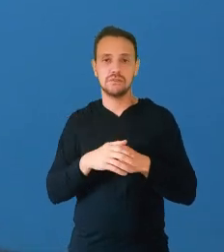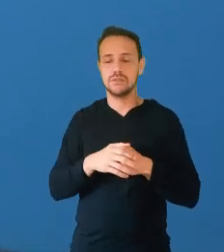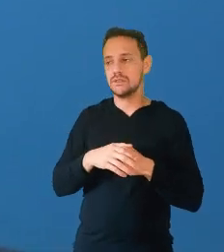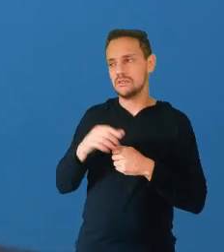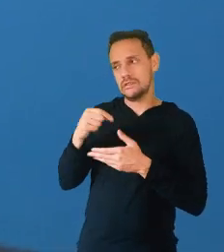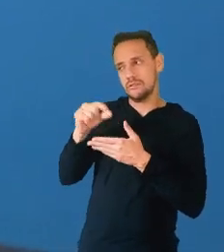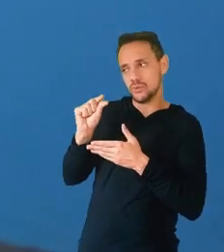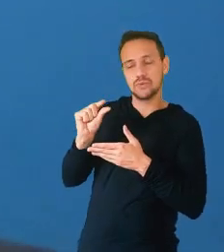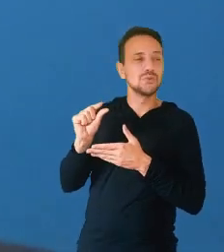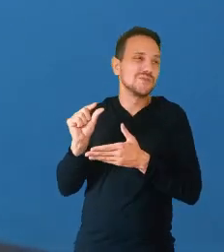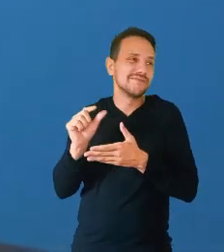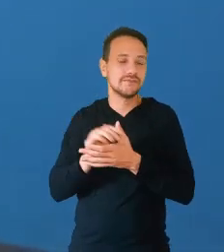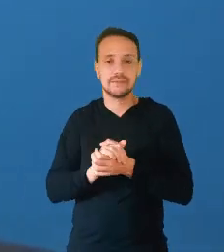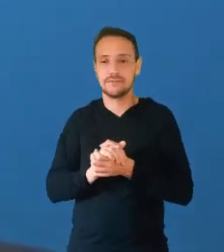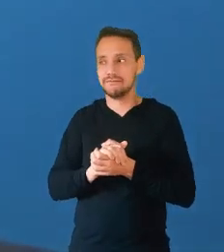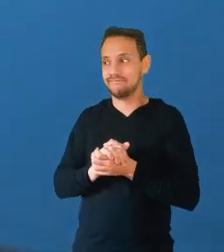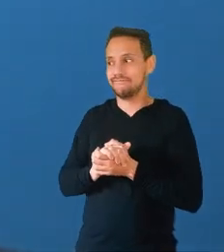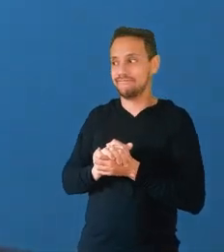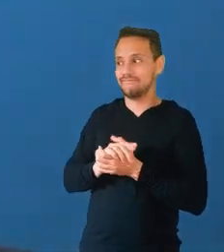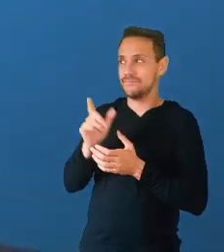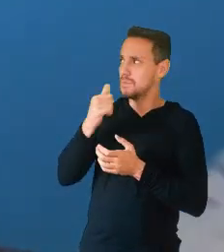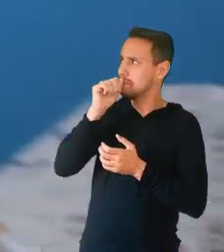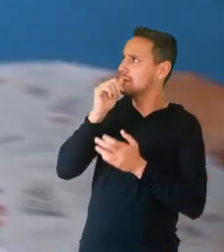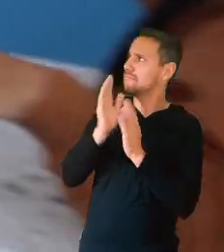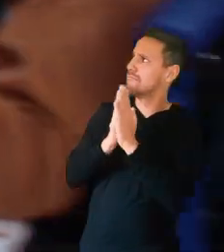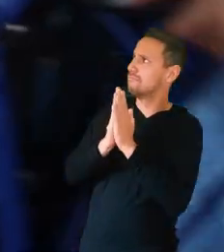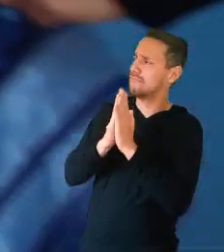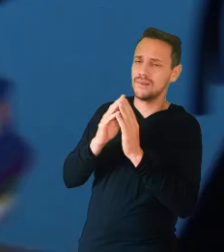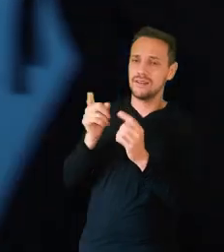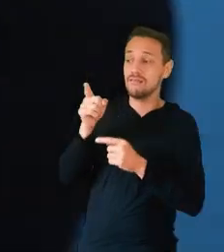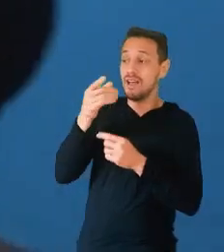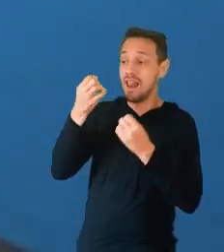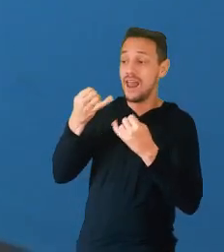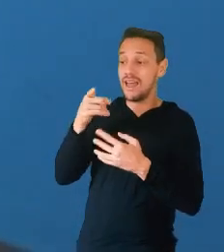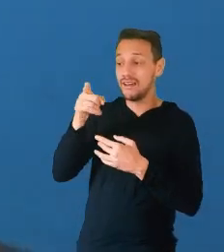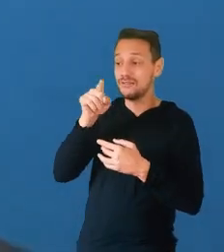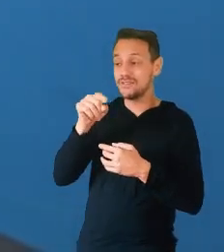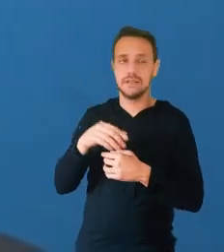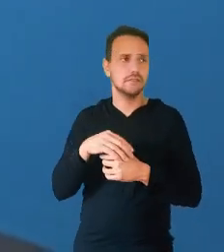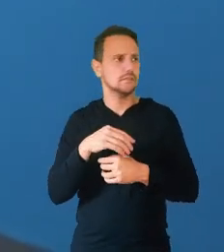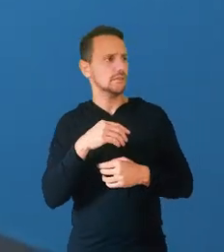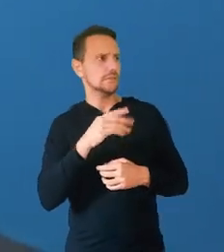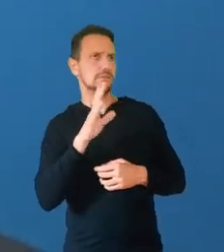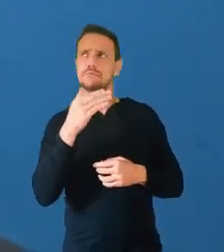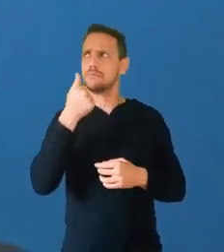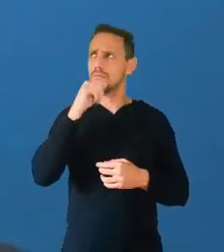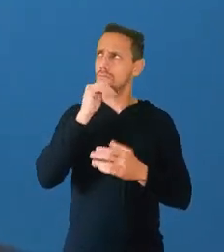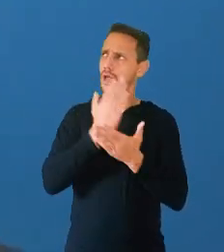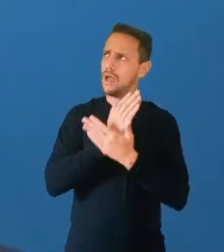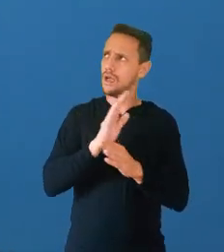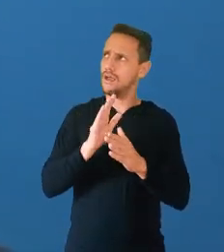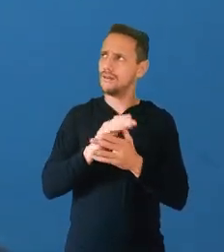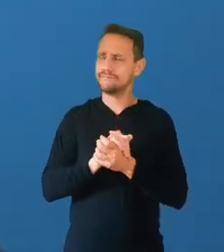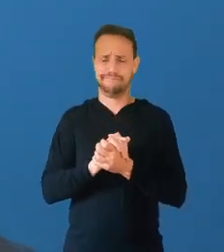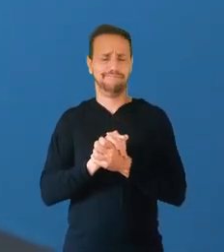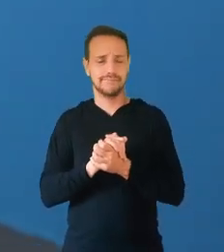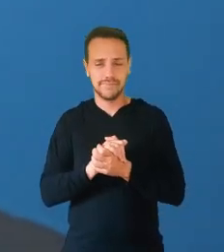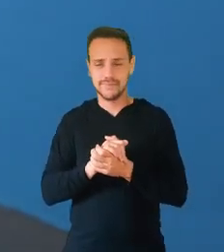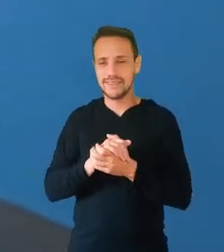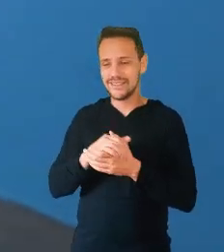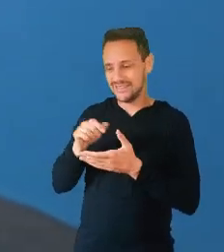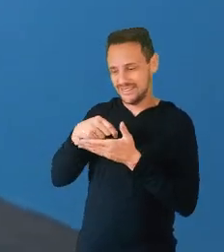Escrever um pouco. Olha lá, mãe te entregando. A paz me entregar. Ler e escrever, né?